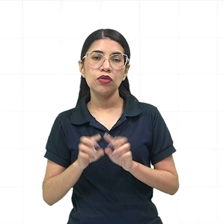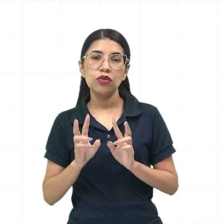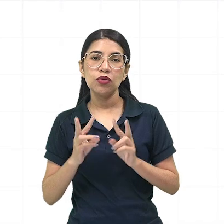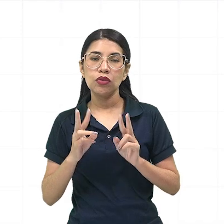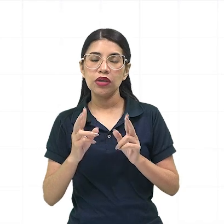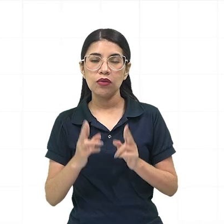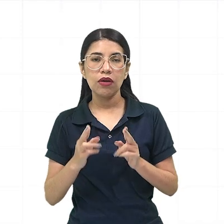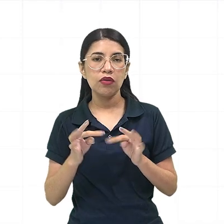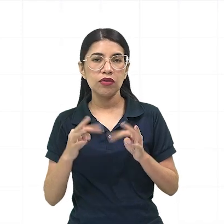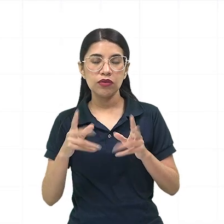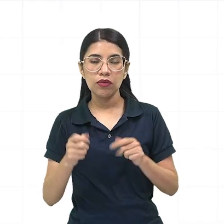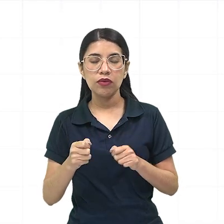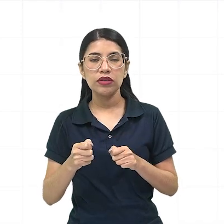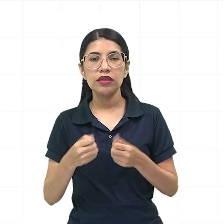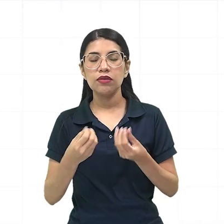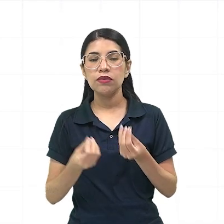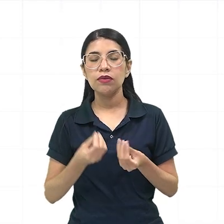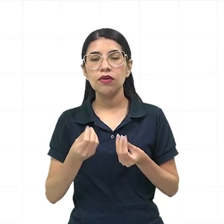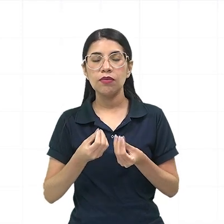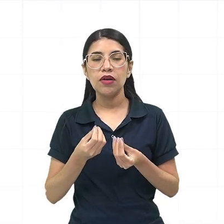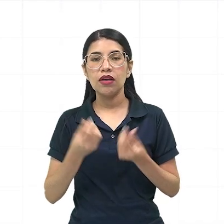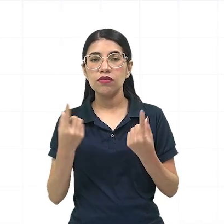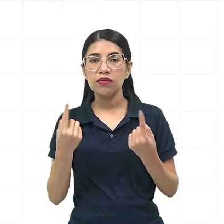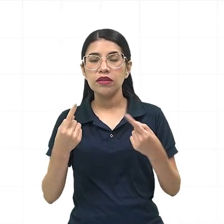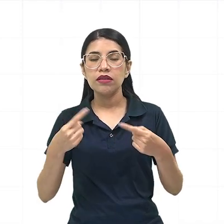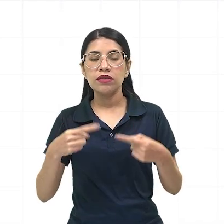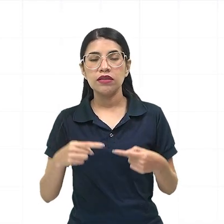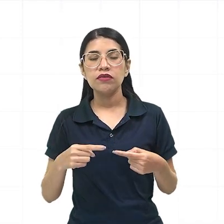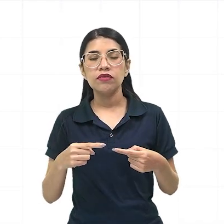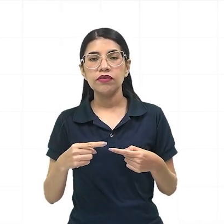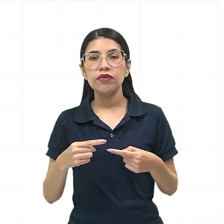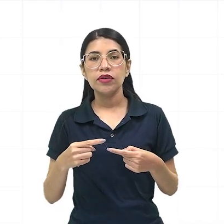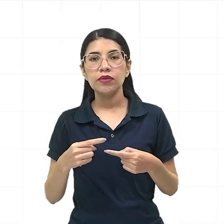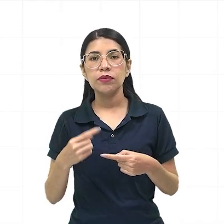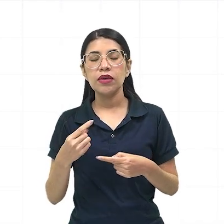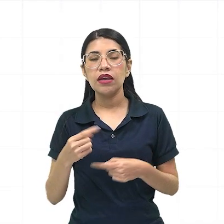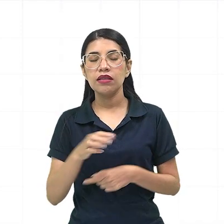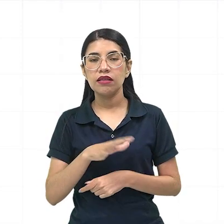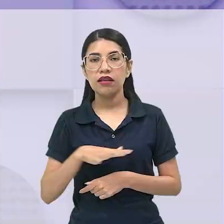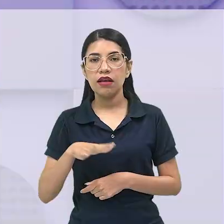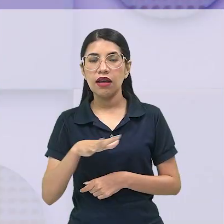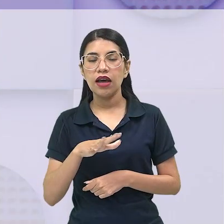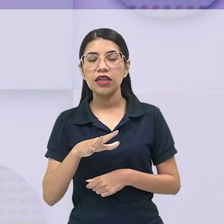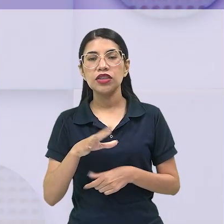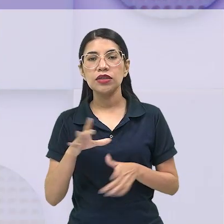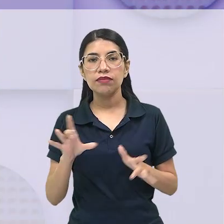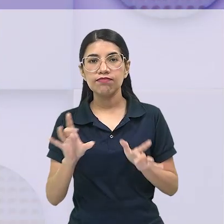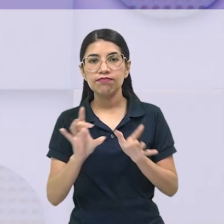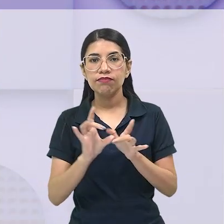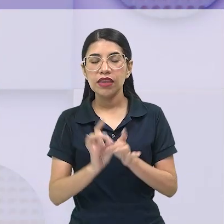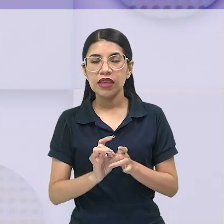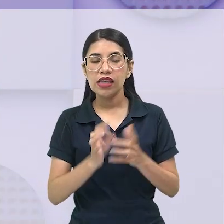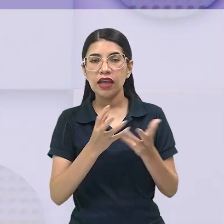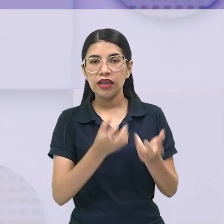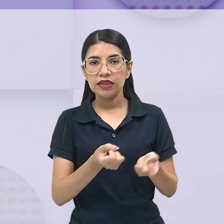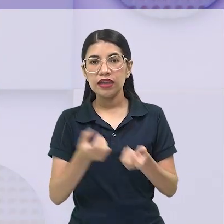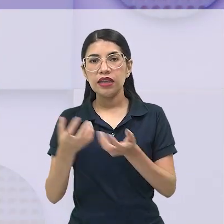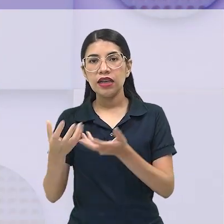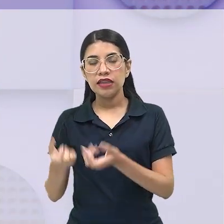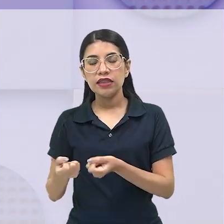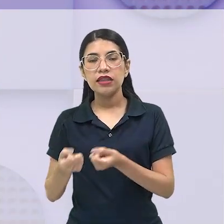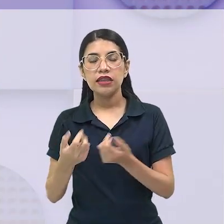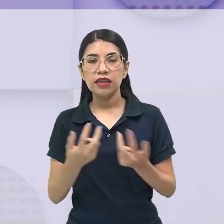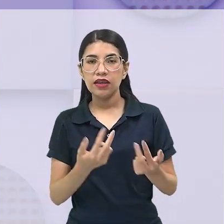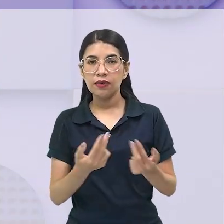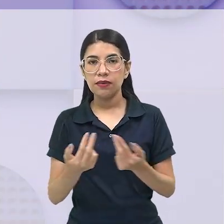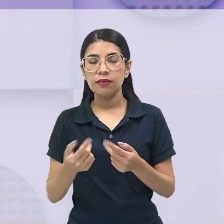todos. Então, pensar esse desafio como no terreno do consenso global, requer